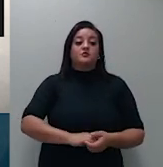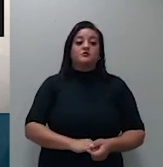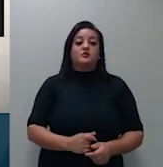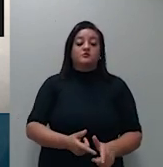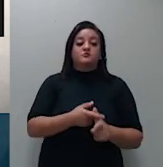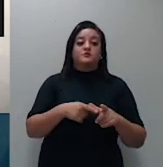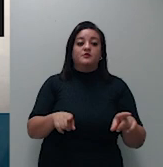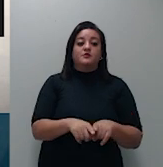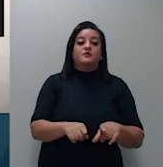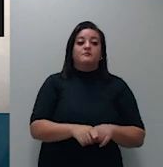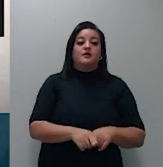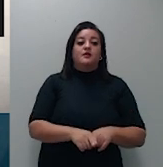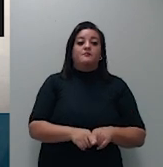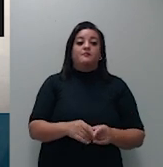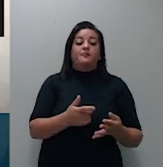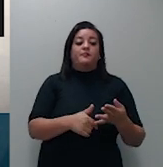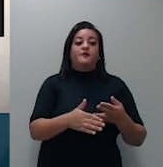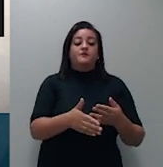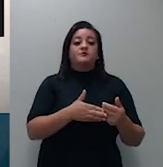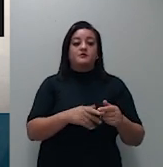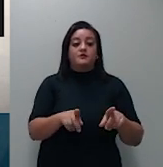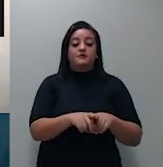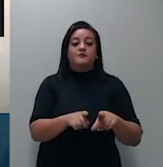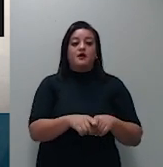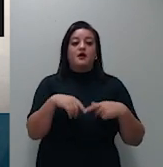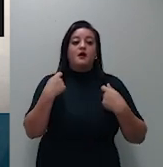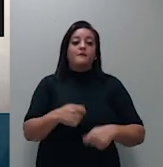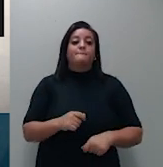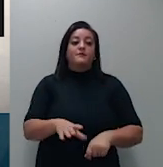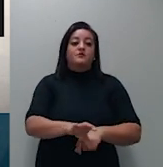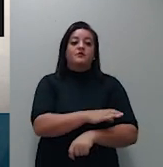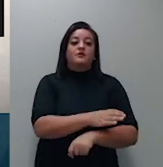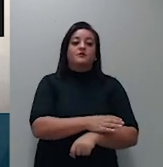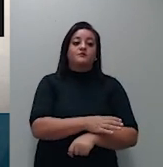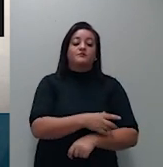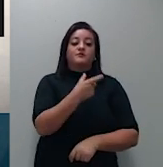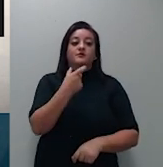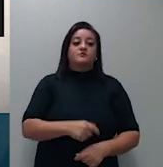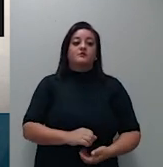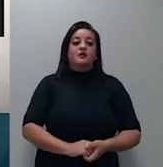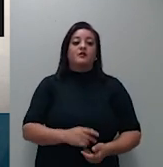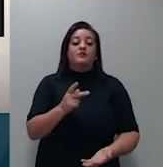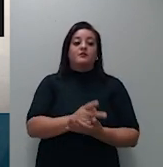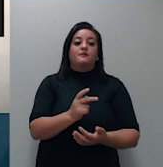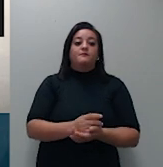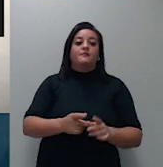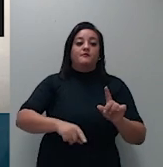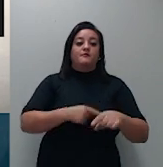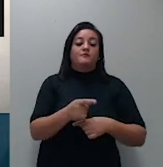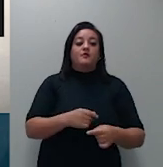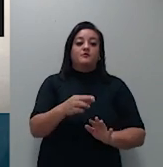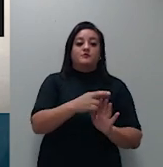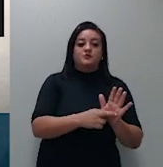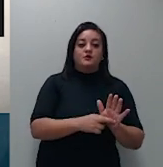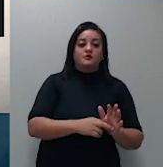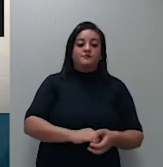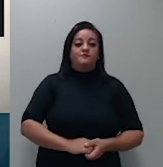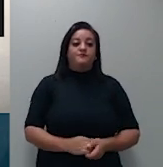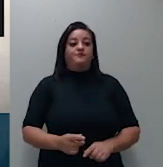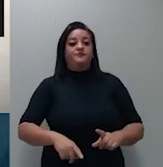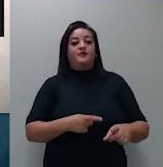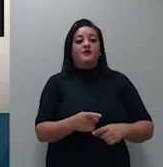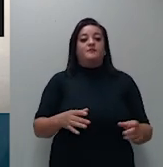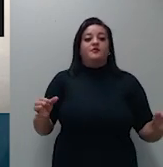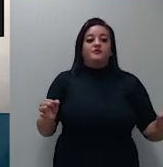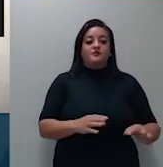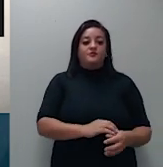geral de credores ficando suprimida do plano poderá o credor ser satisfeita posteriormente pelas vias Ordinárias